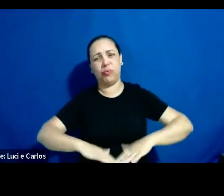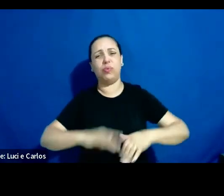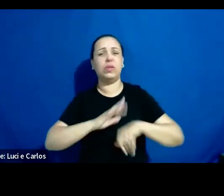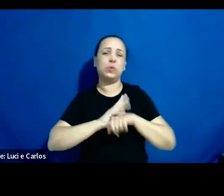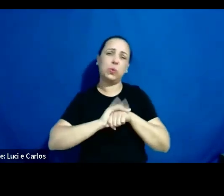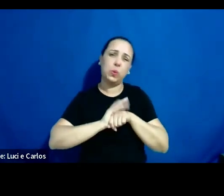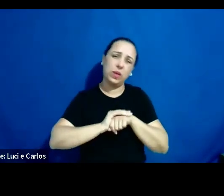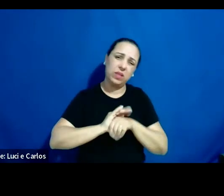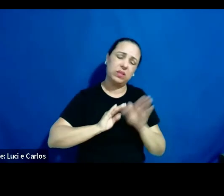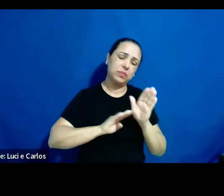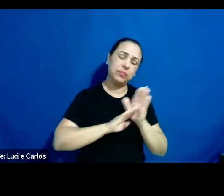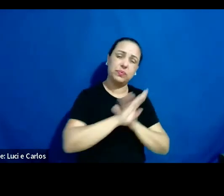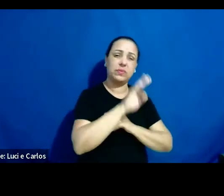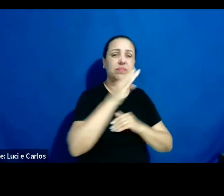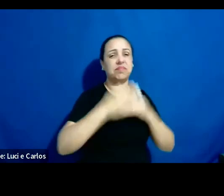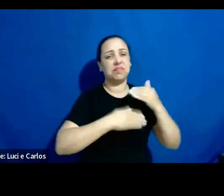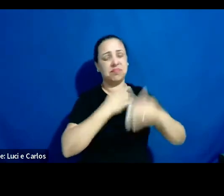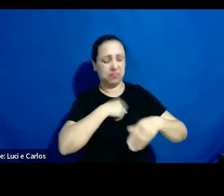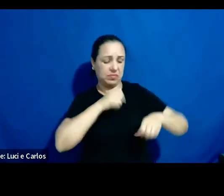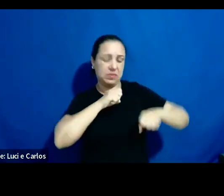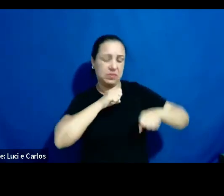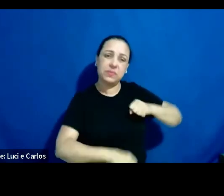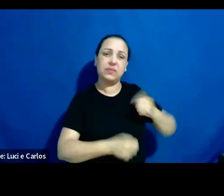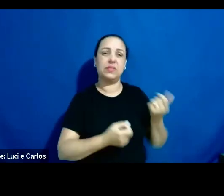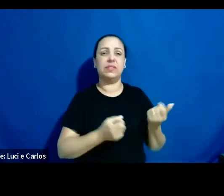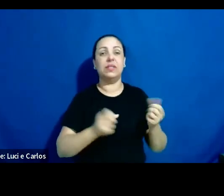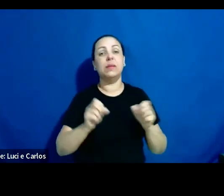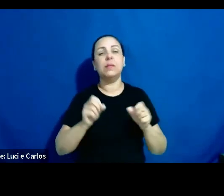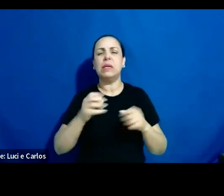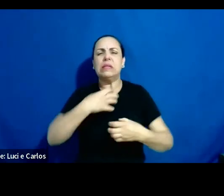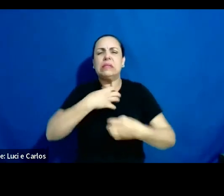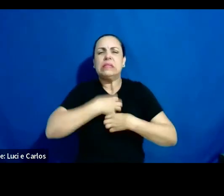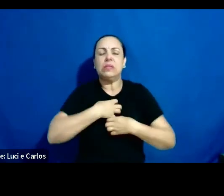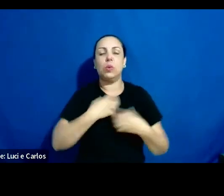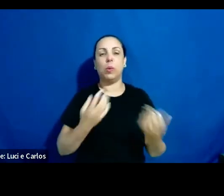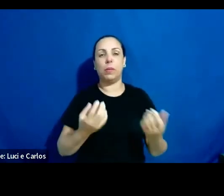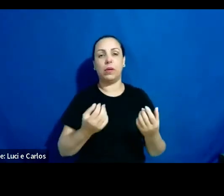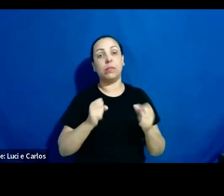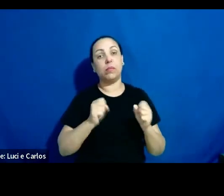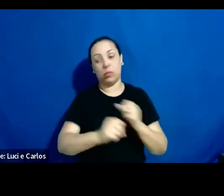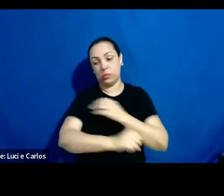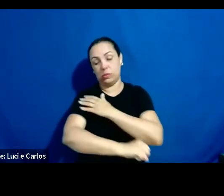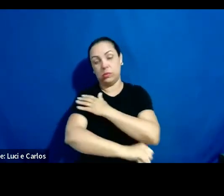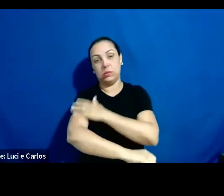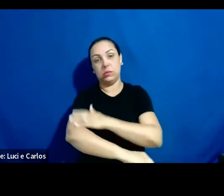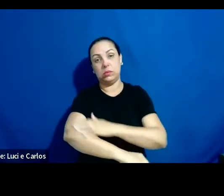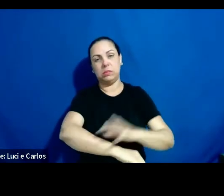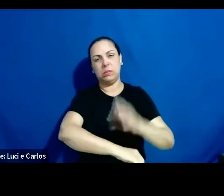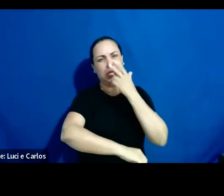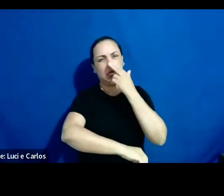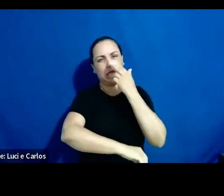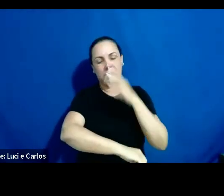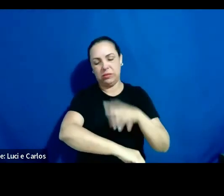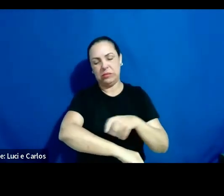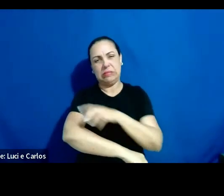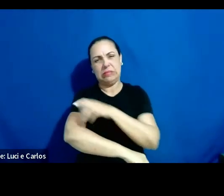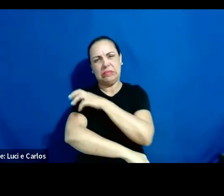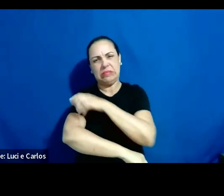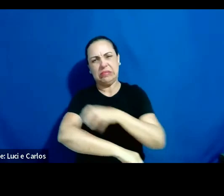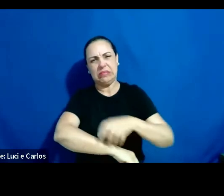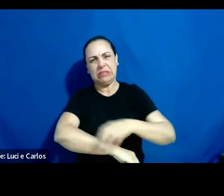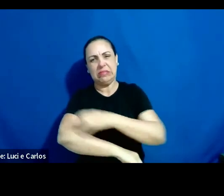Pode irradiar também para a mandíbula, né? E para o dorso, para os ombros, dor no ombro e